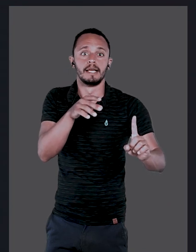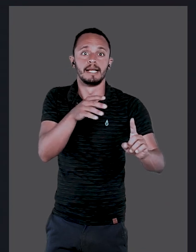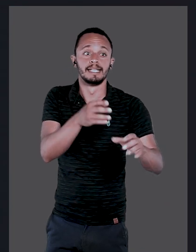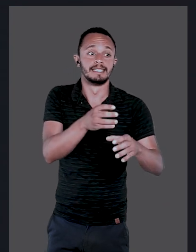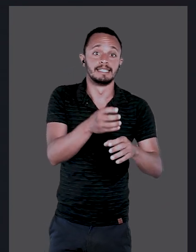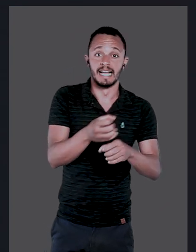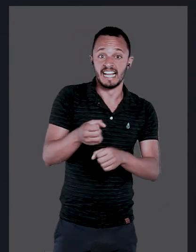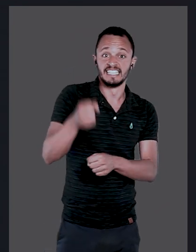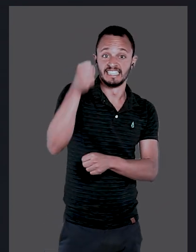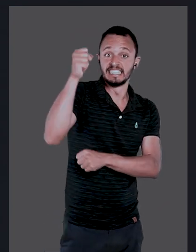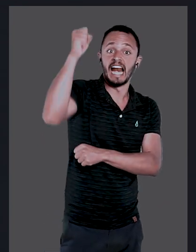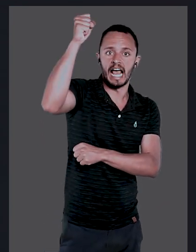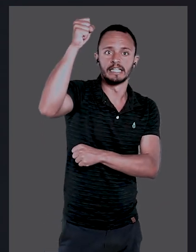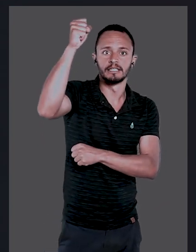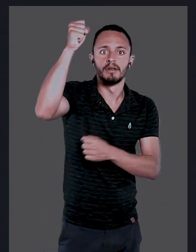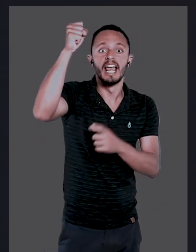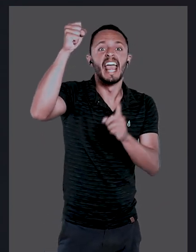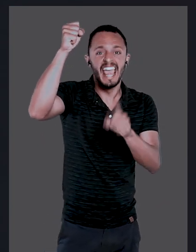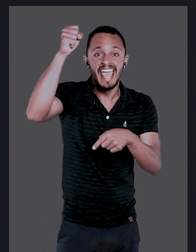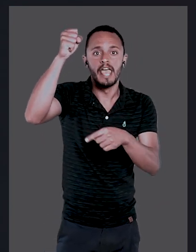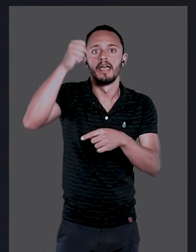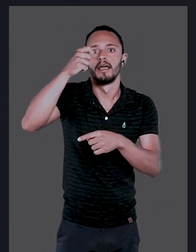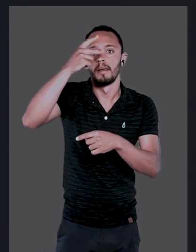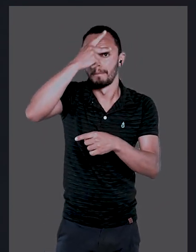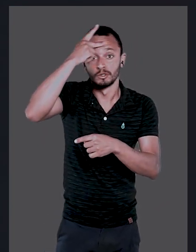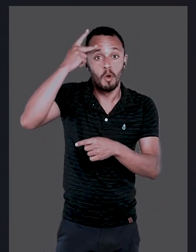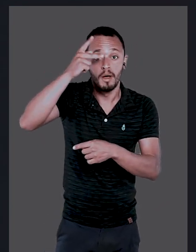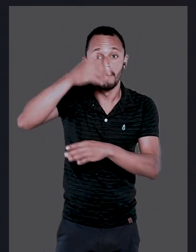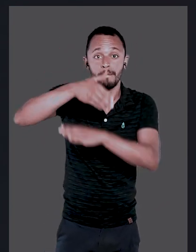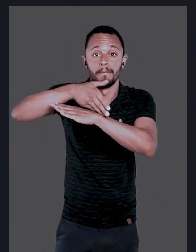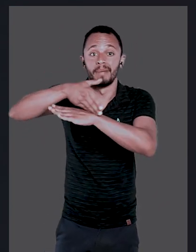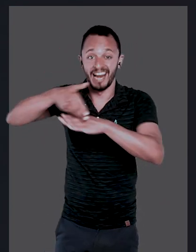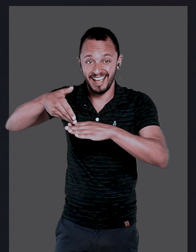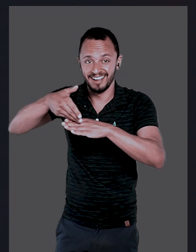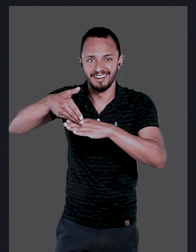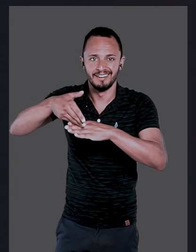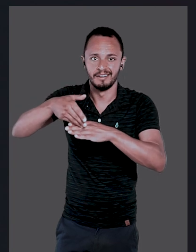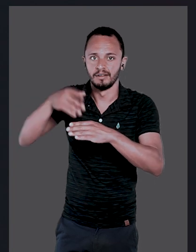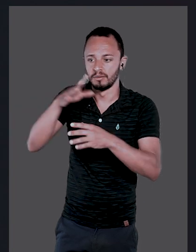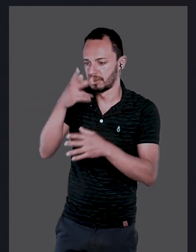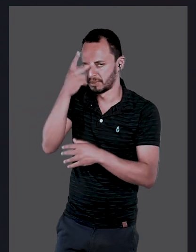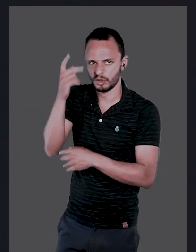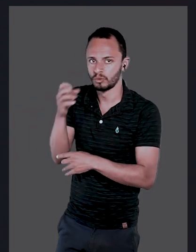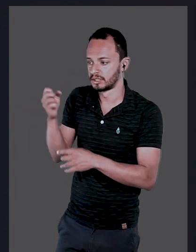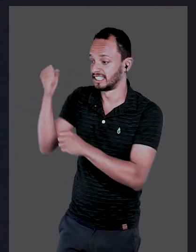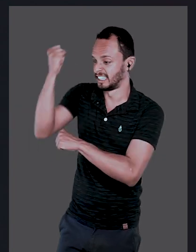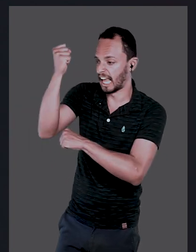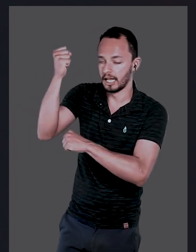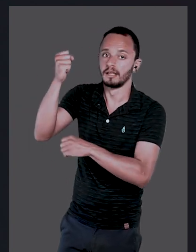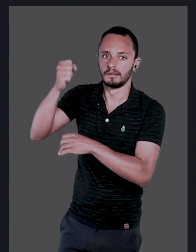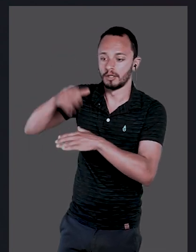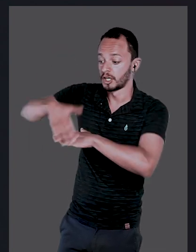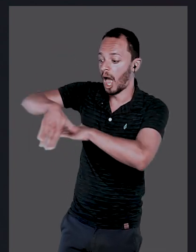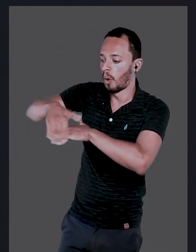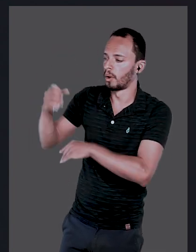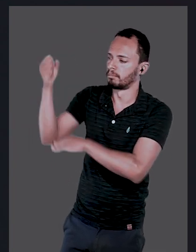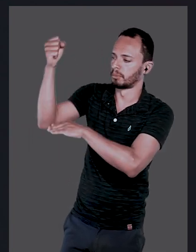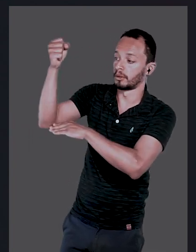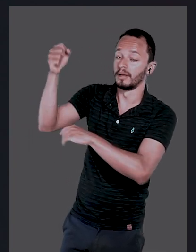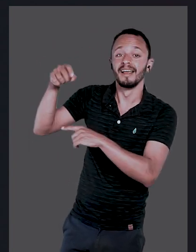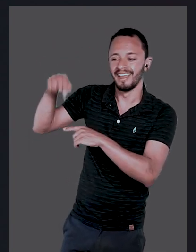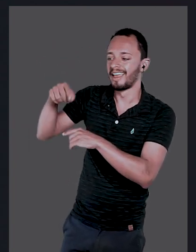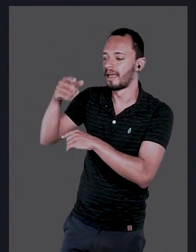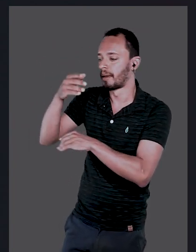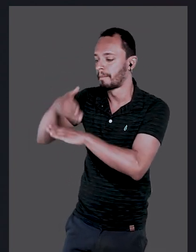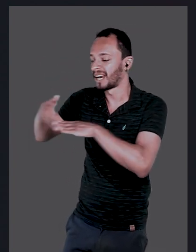de lhes erguermos as estátuas que erguemos a qualquer pessoa branca que tenha feito qualquer coisa. E por